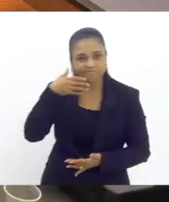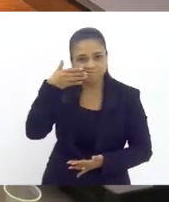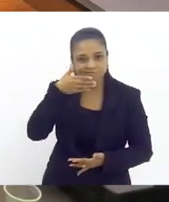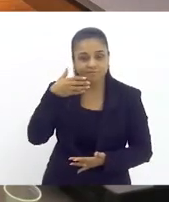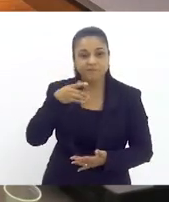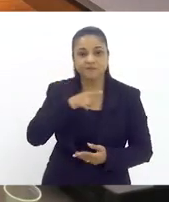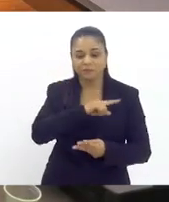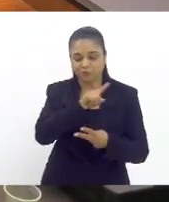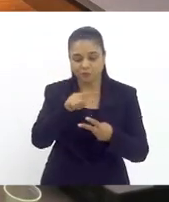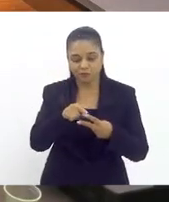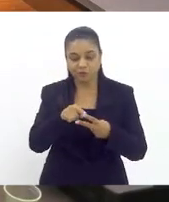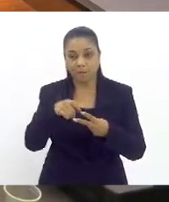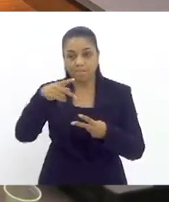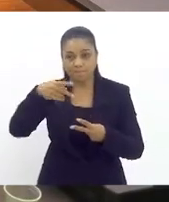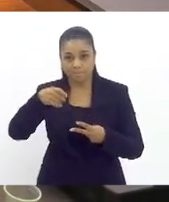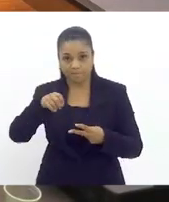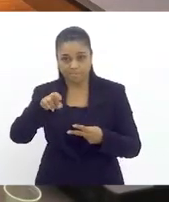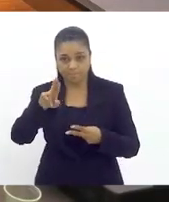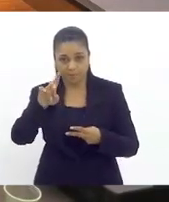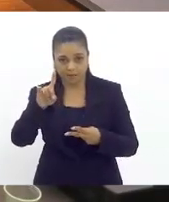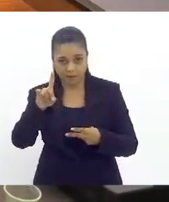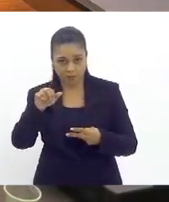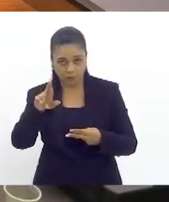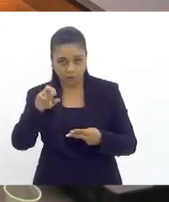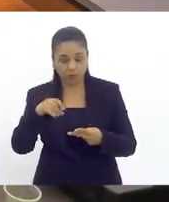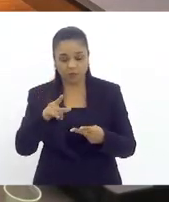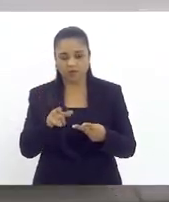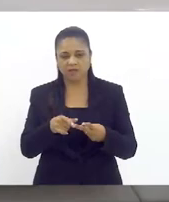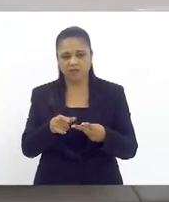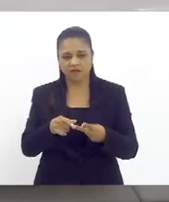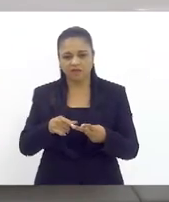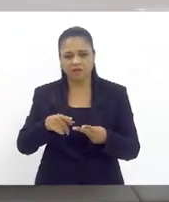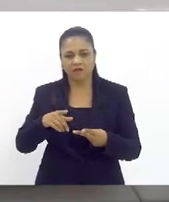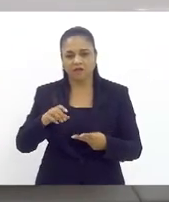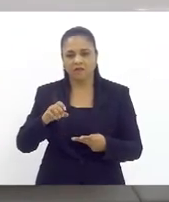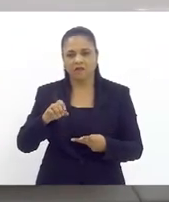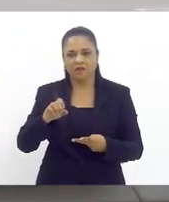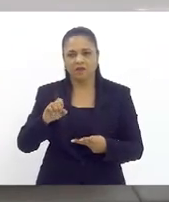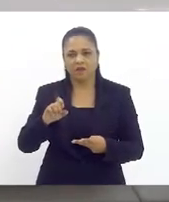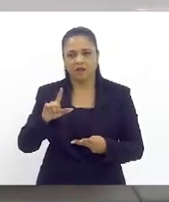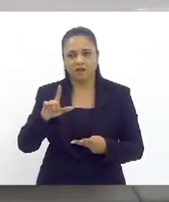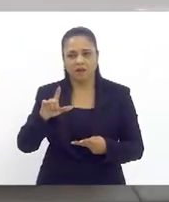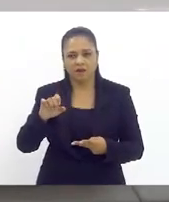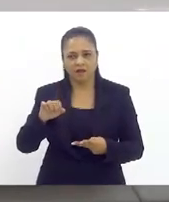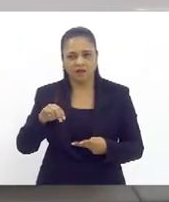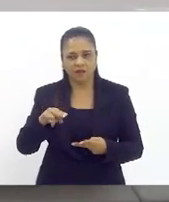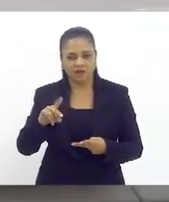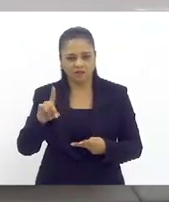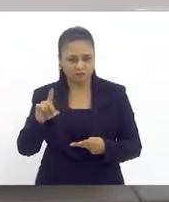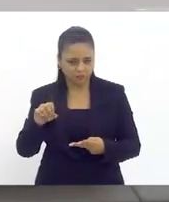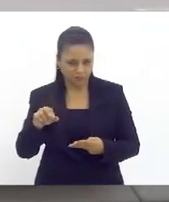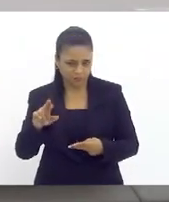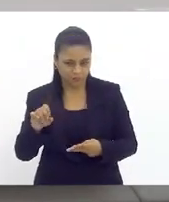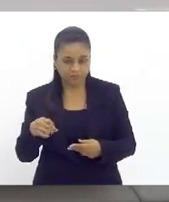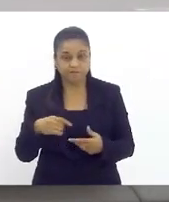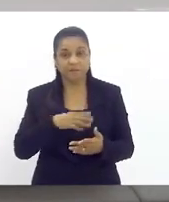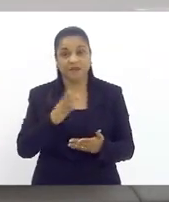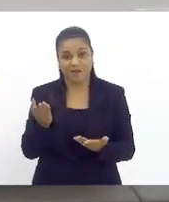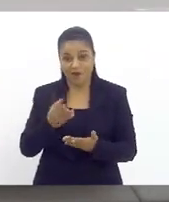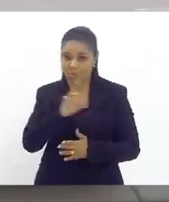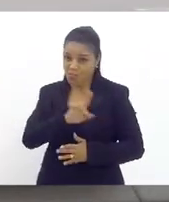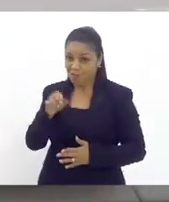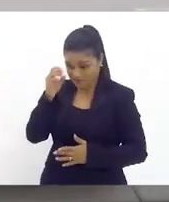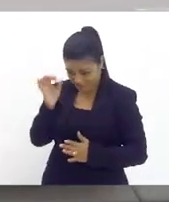é o Pedro pop e aliando o Ribas e vamos voltar aqui para para marrier agora vou falar certo para